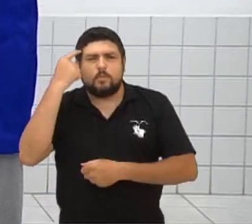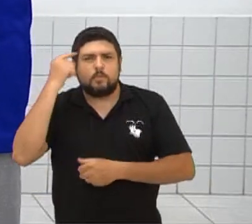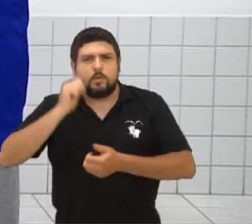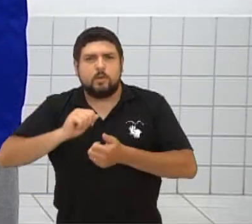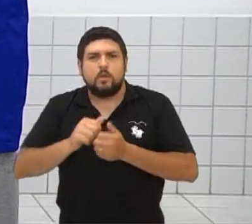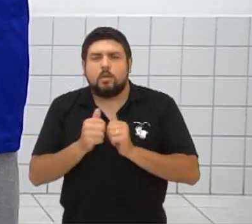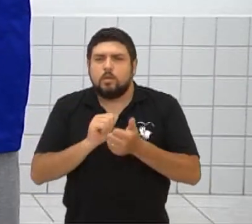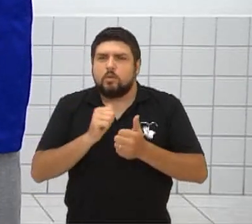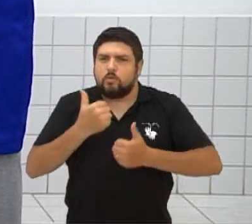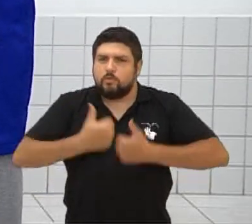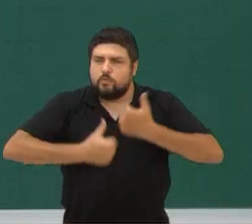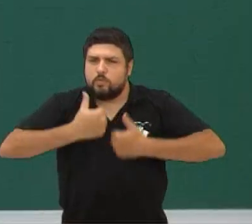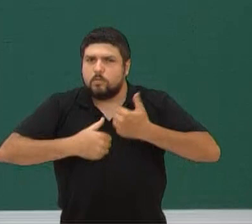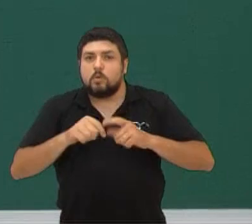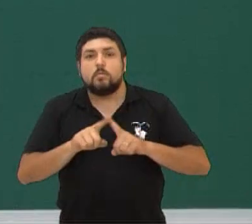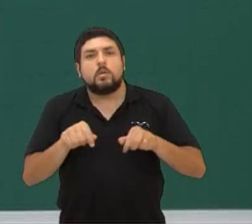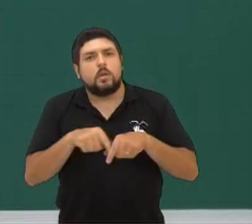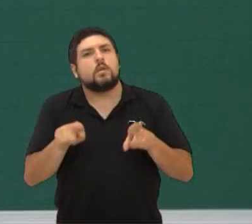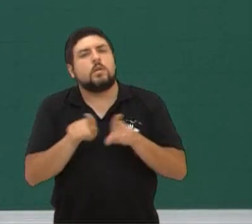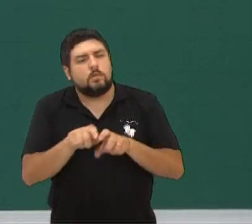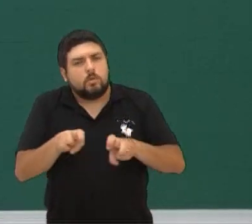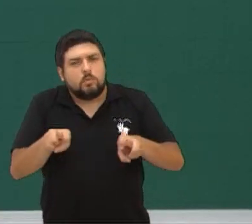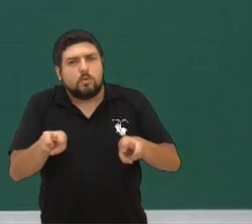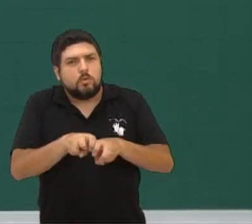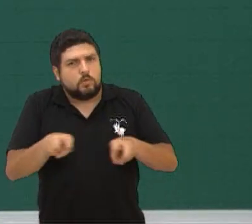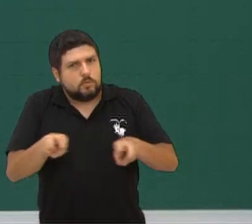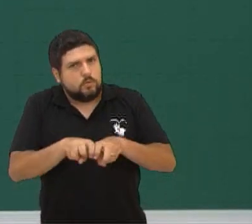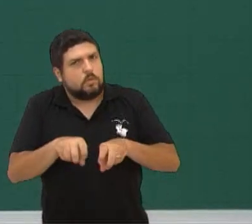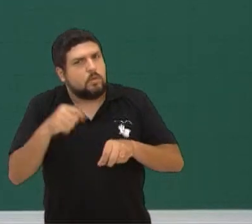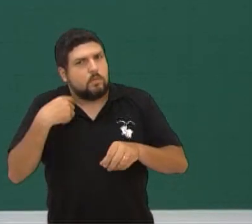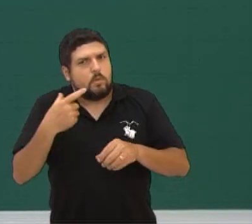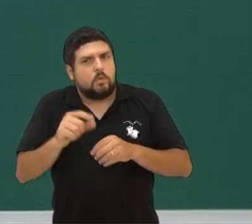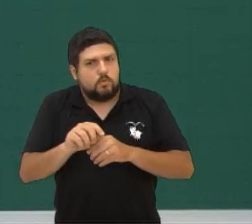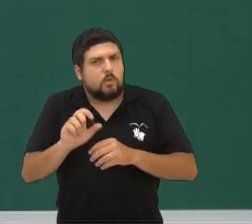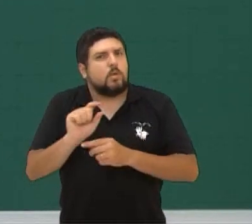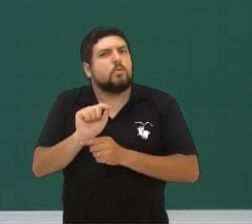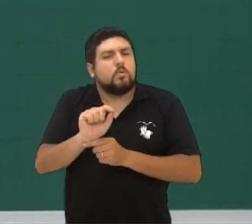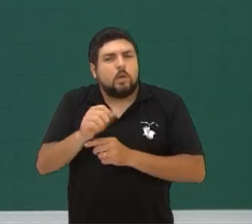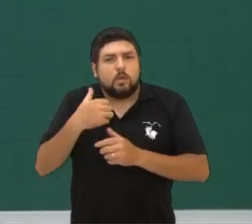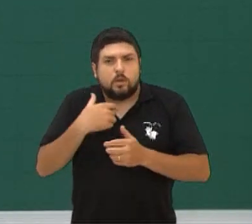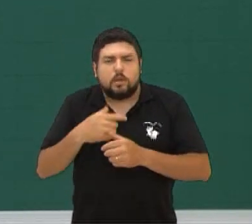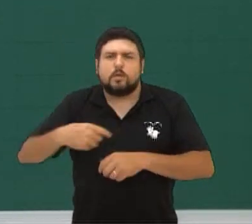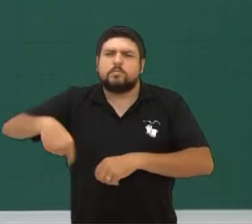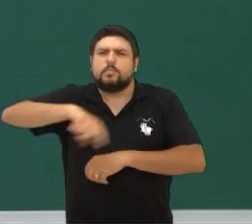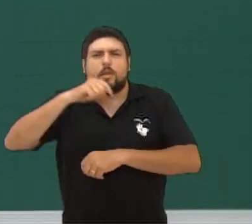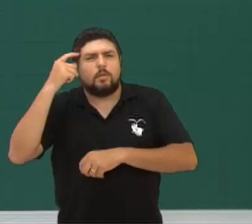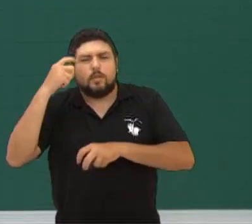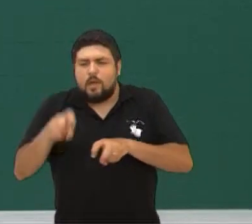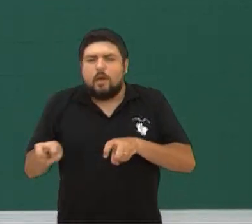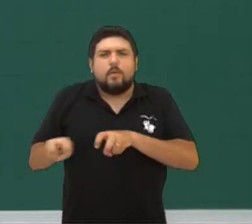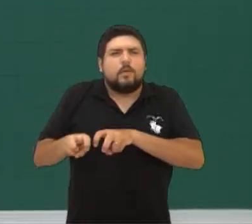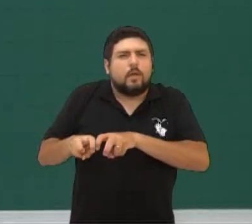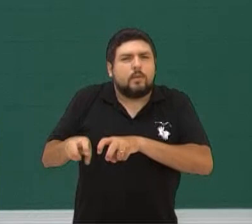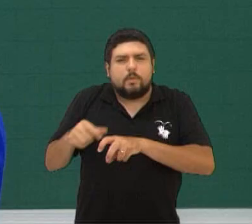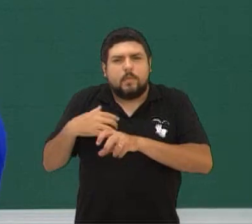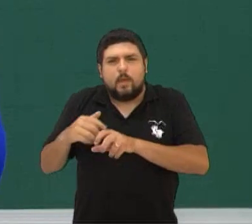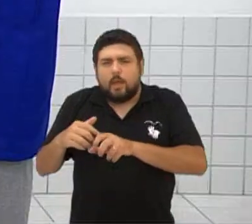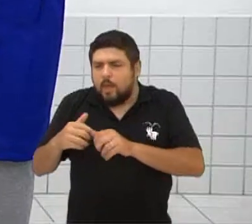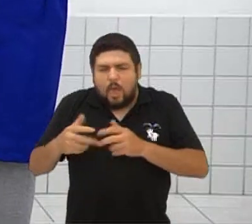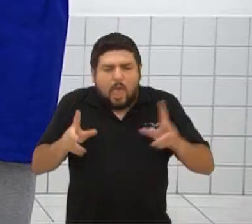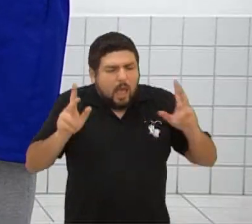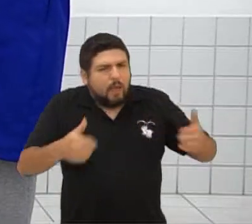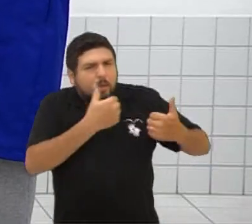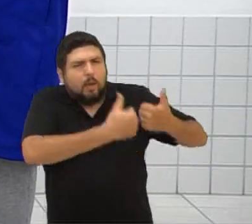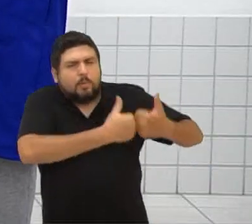tem o futsal, que também é um esporte bem praticado, porque tem mais quadros, né? Só que às vezes a gente joga o futsal achando que é o futebol, mas né, são dois